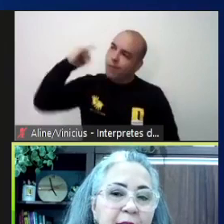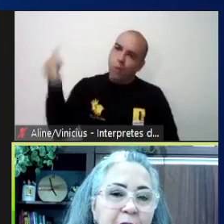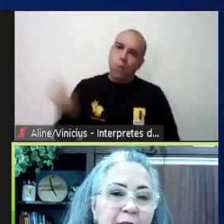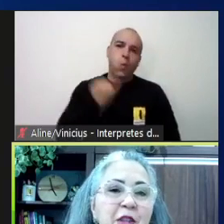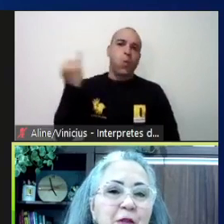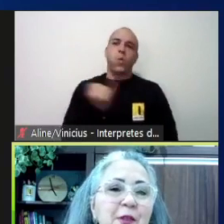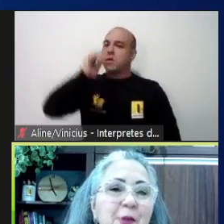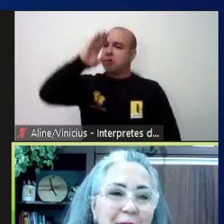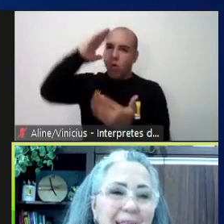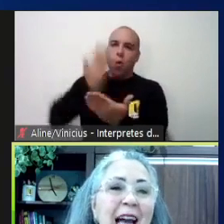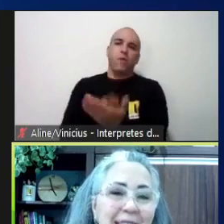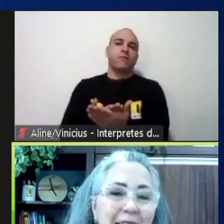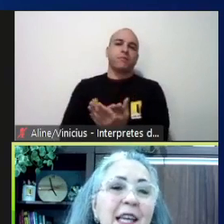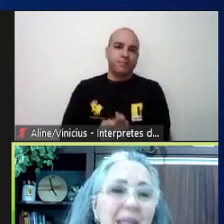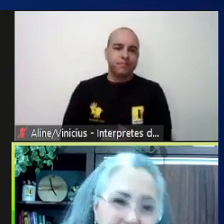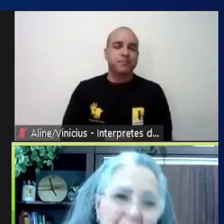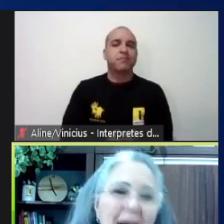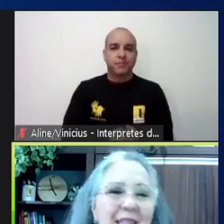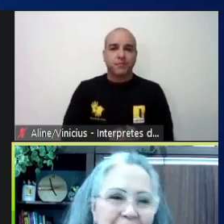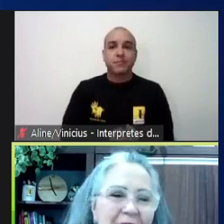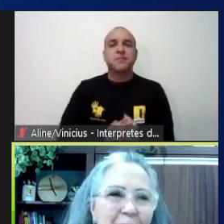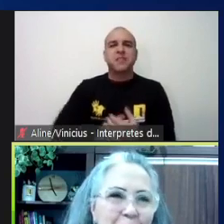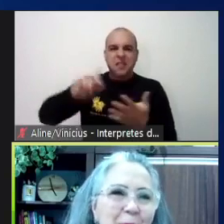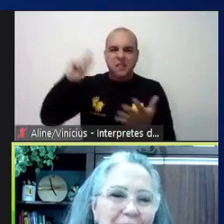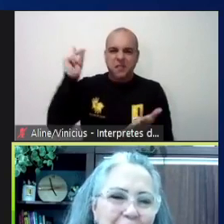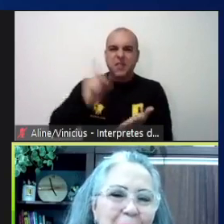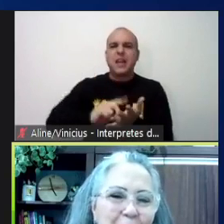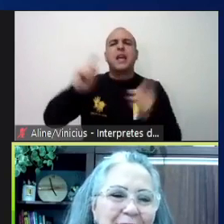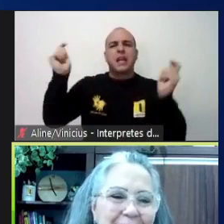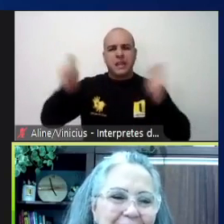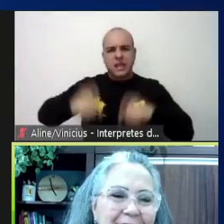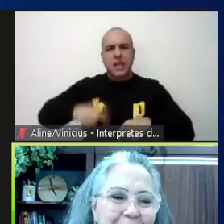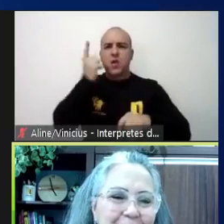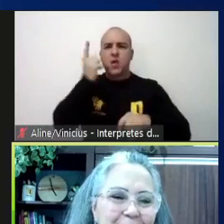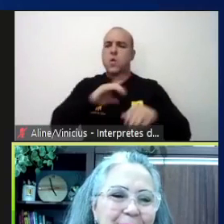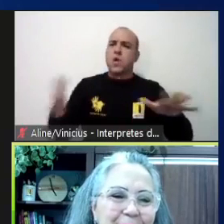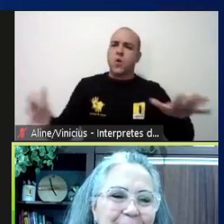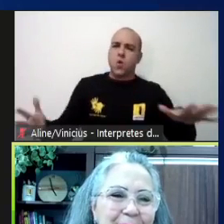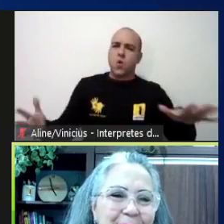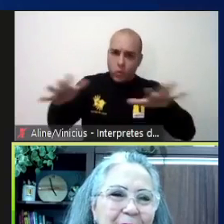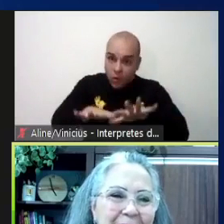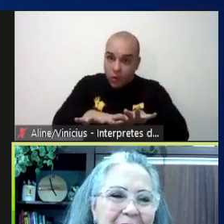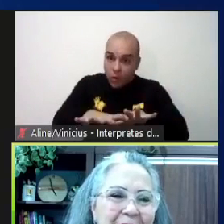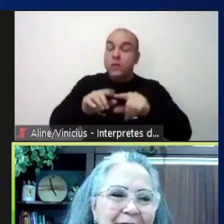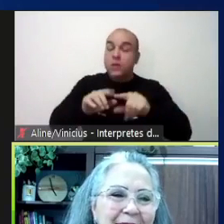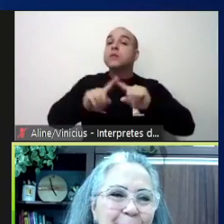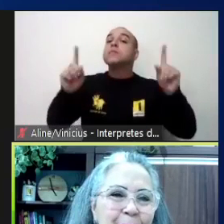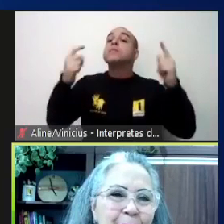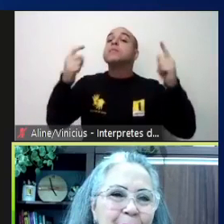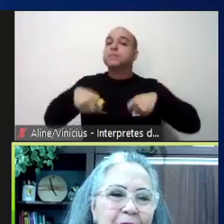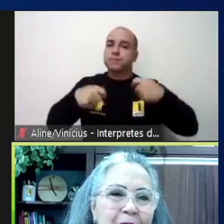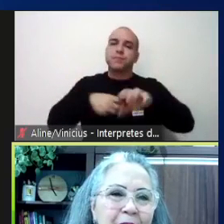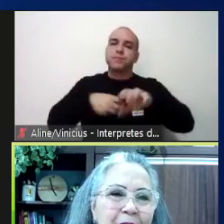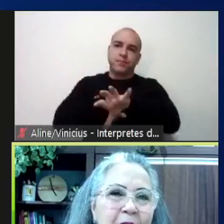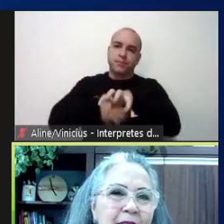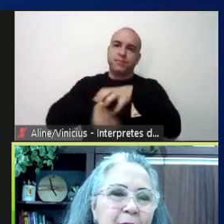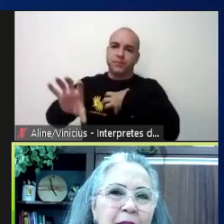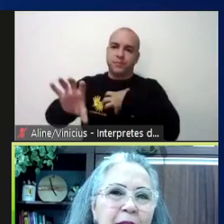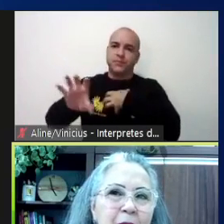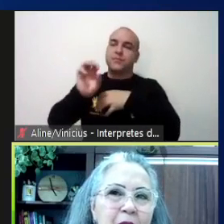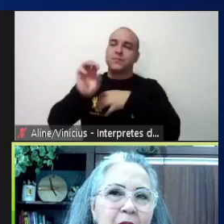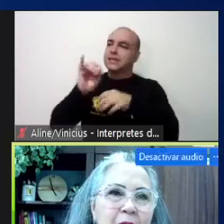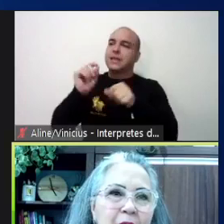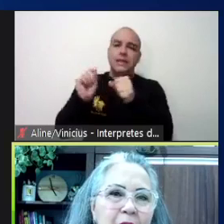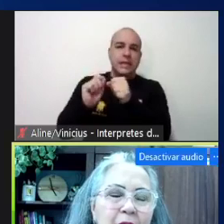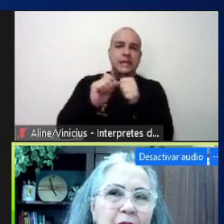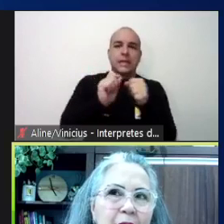possíveis iniciativas sociais que fazem a inclusão acontecer, não é verdade? Né? Essa